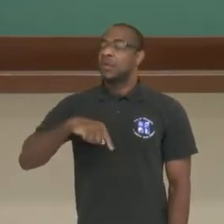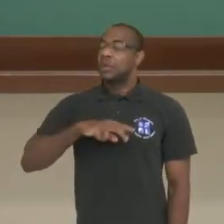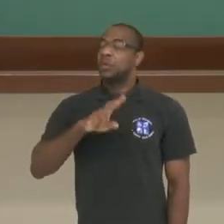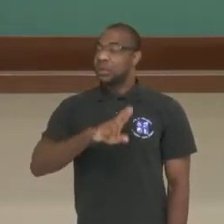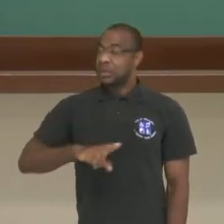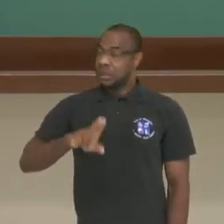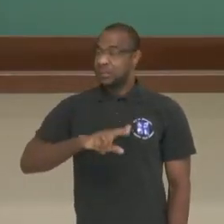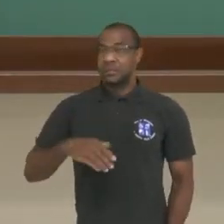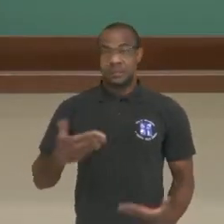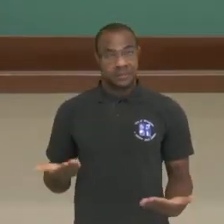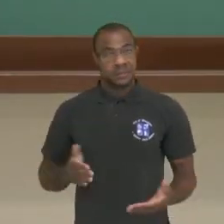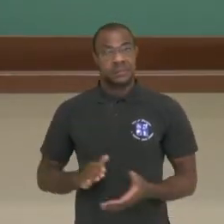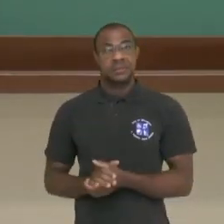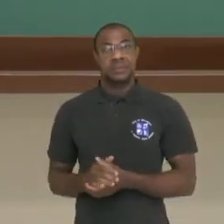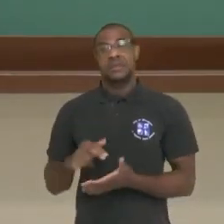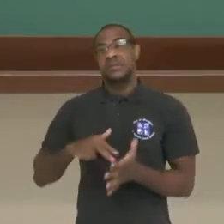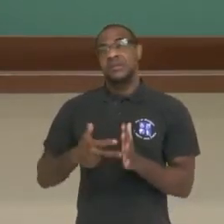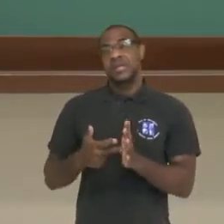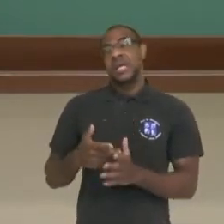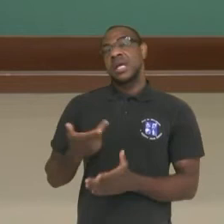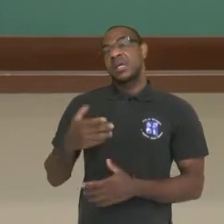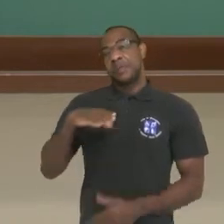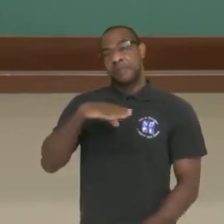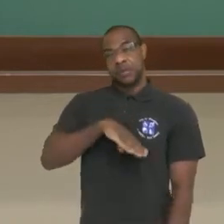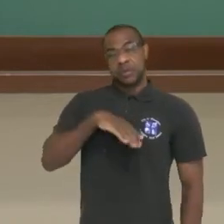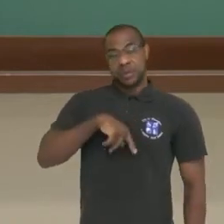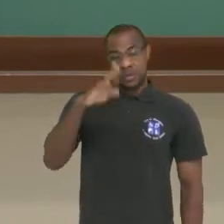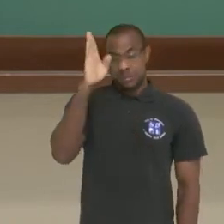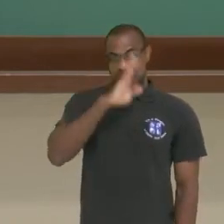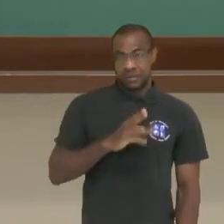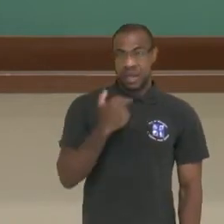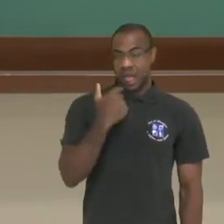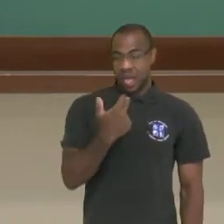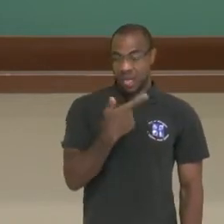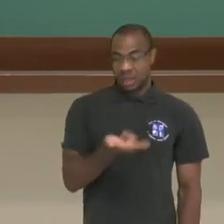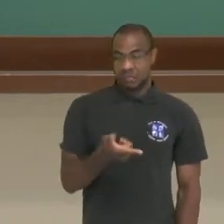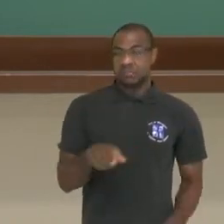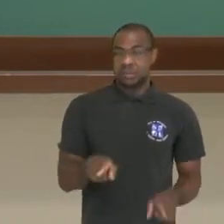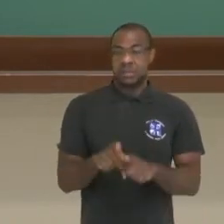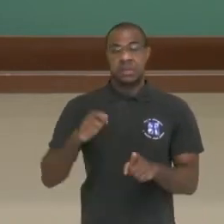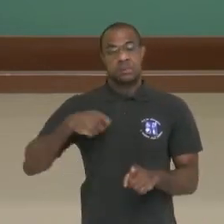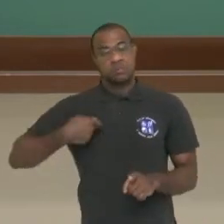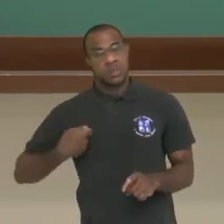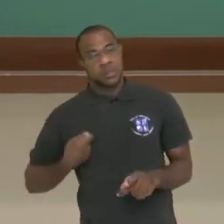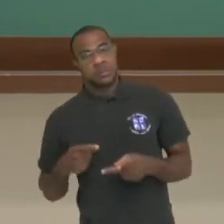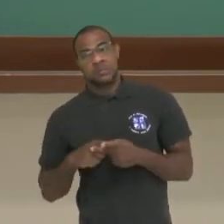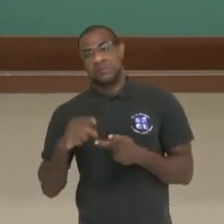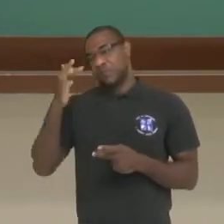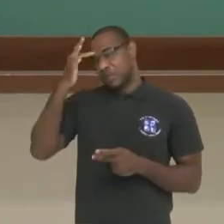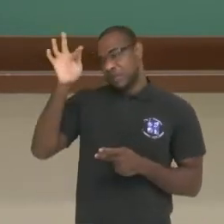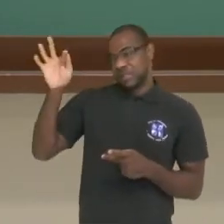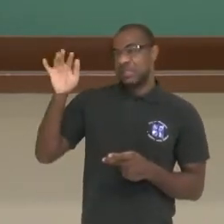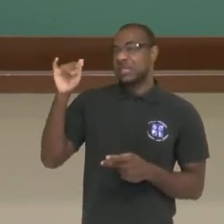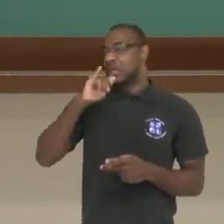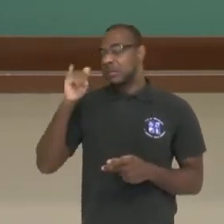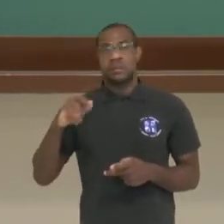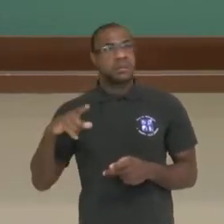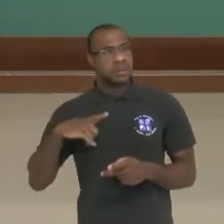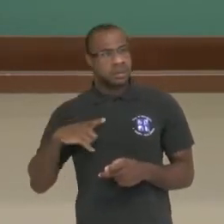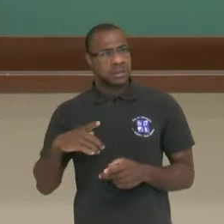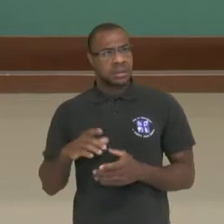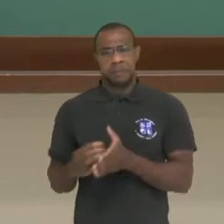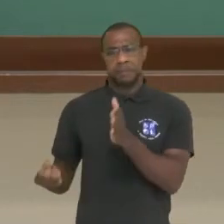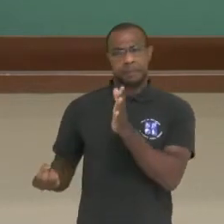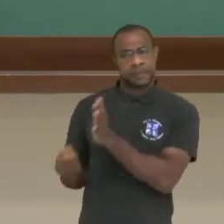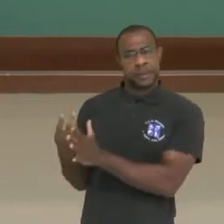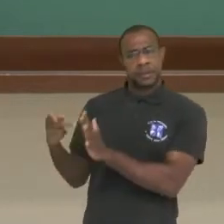professor? Significa que a nossa língua portuguesa, falada no Brasil, assim como o espanhol e até o francês e o italiano, são de origem da